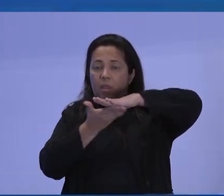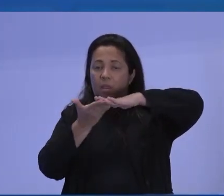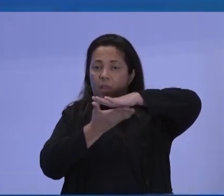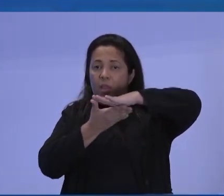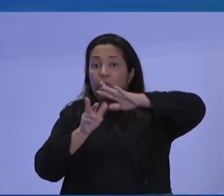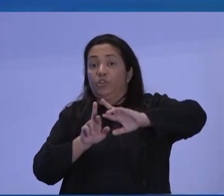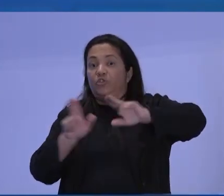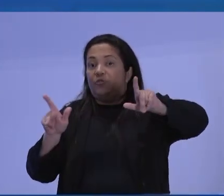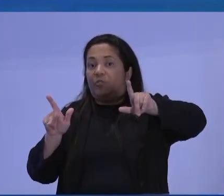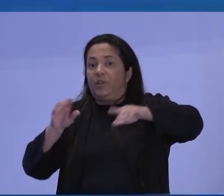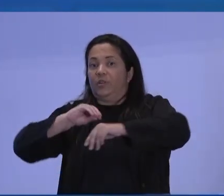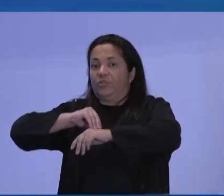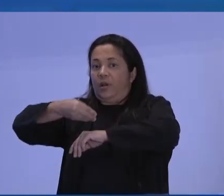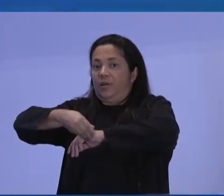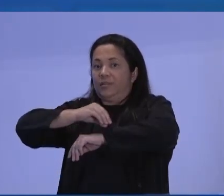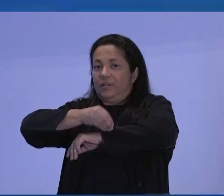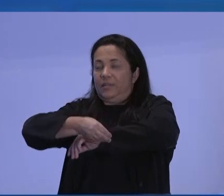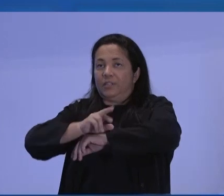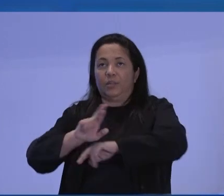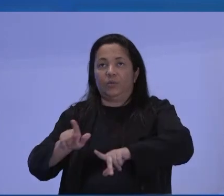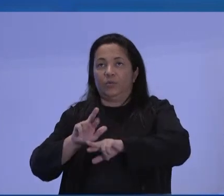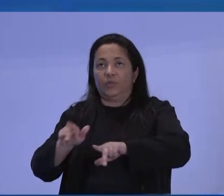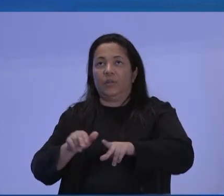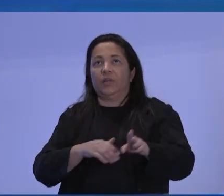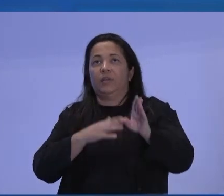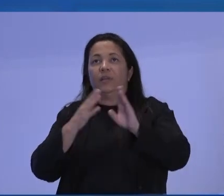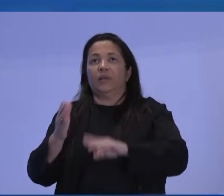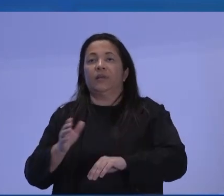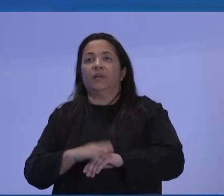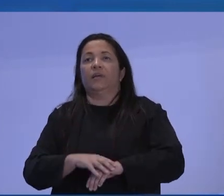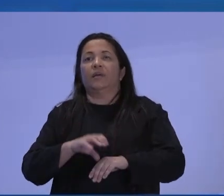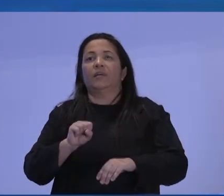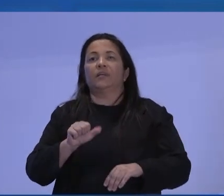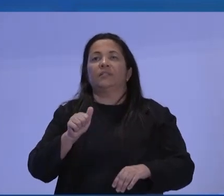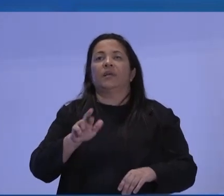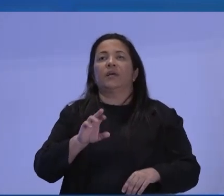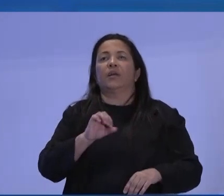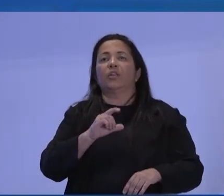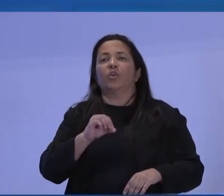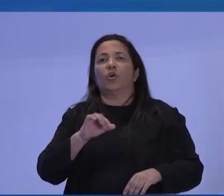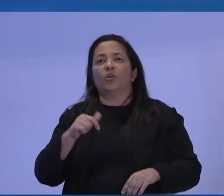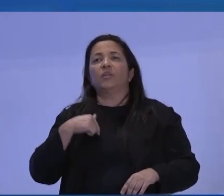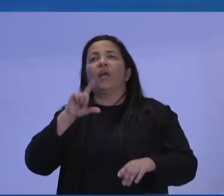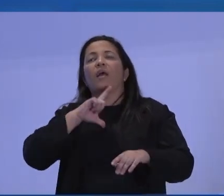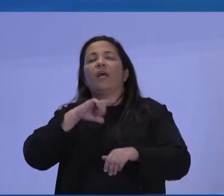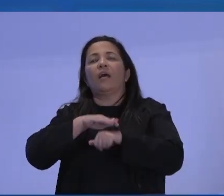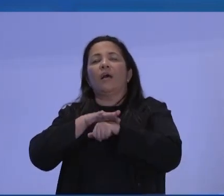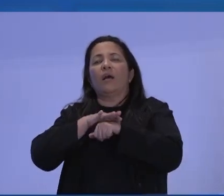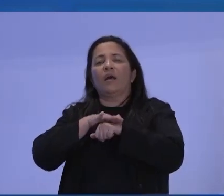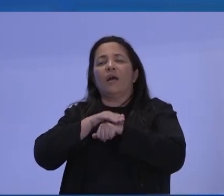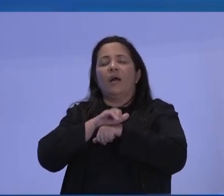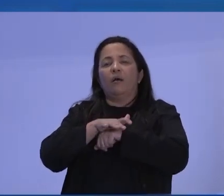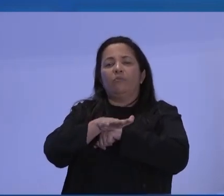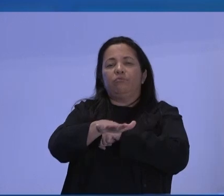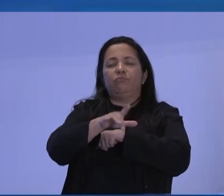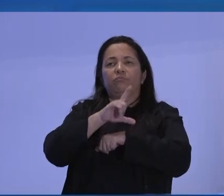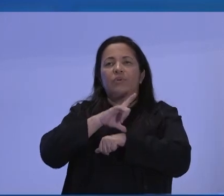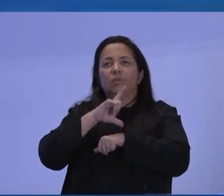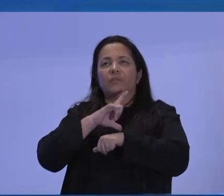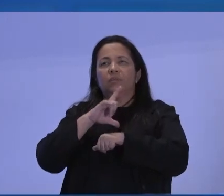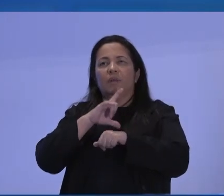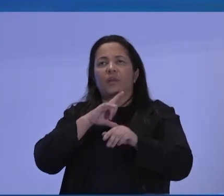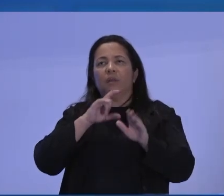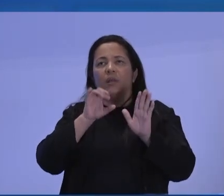na hanseníase. A sarcoidose, uma doença infecciosa, com formação de granuloma,